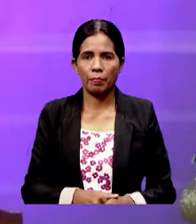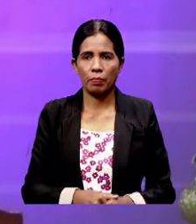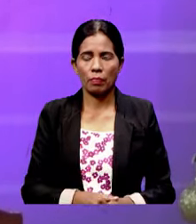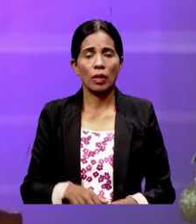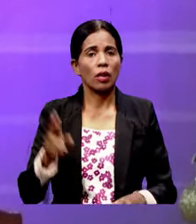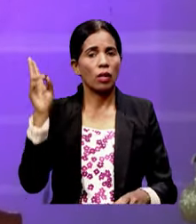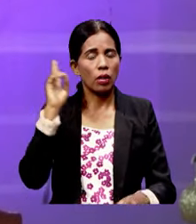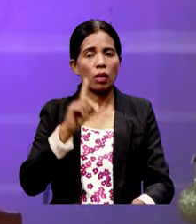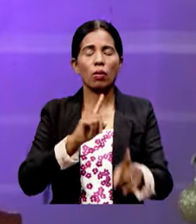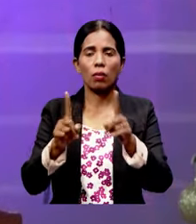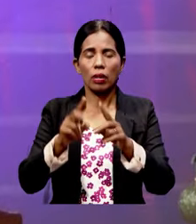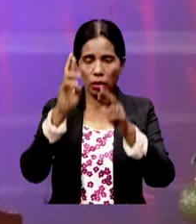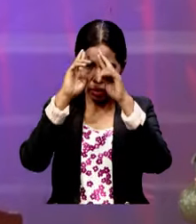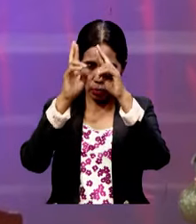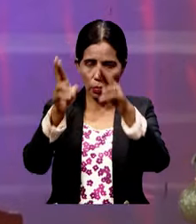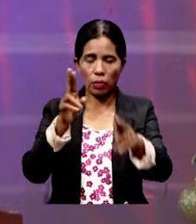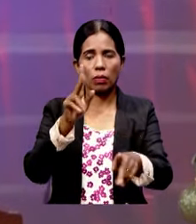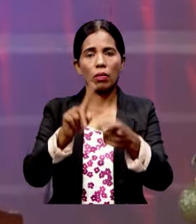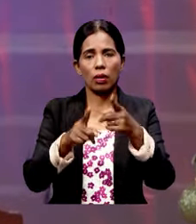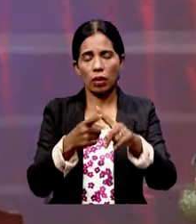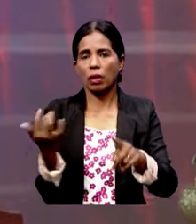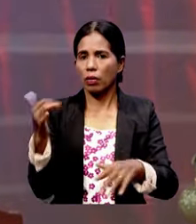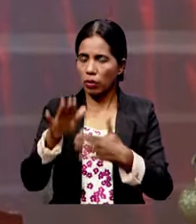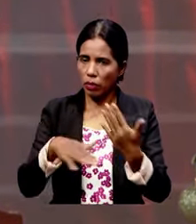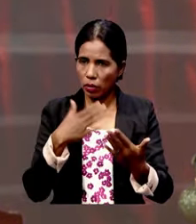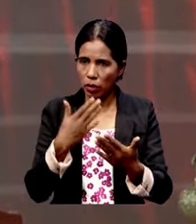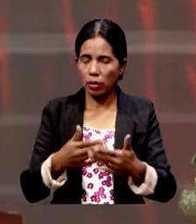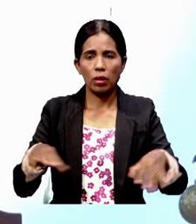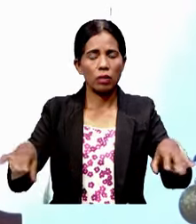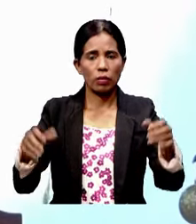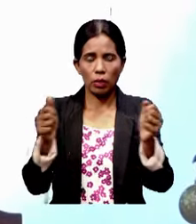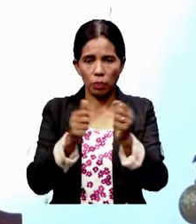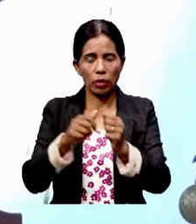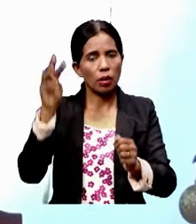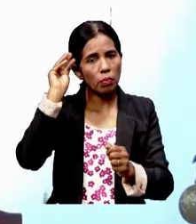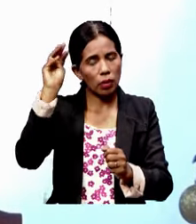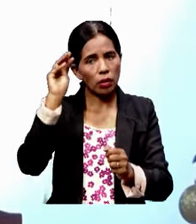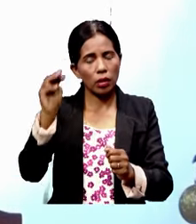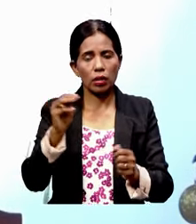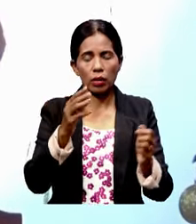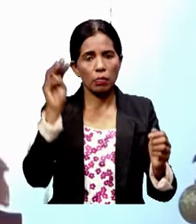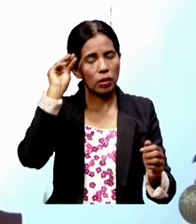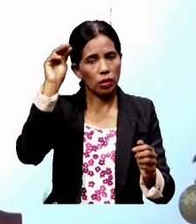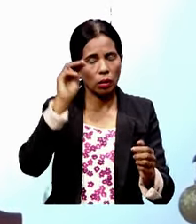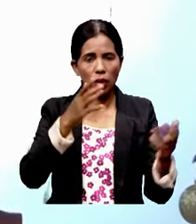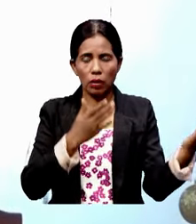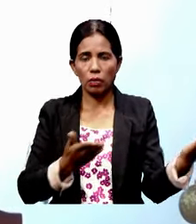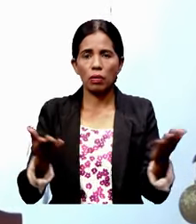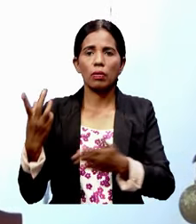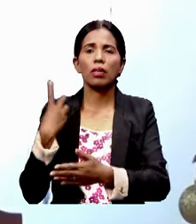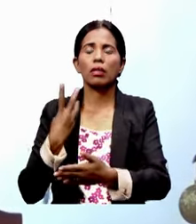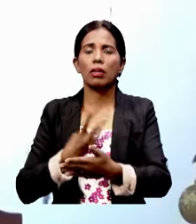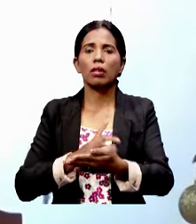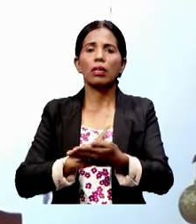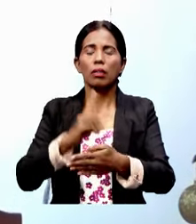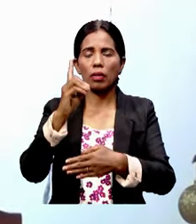Rono Malo, o de coordena de dig, ministério, né? A tu, Lori, e de desenvolvimento, livro